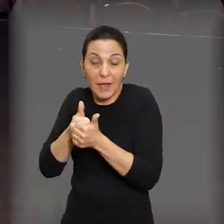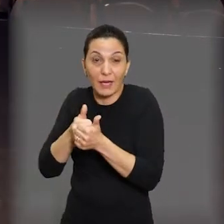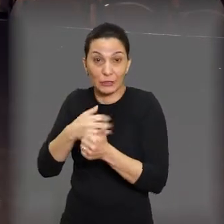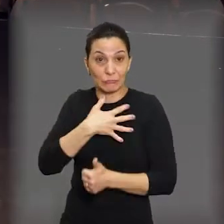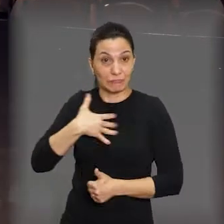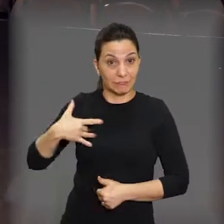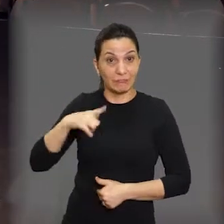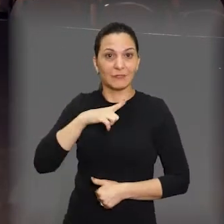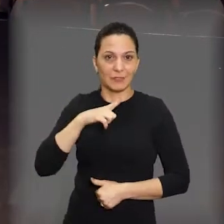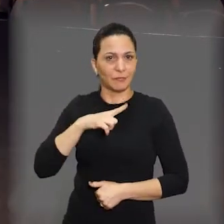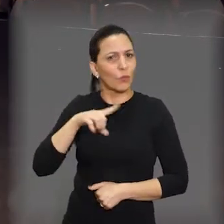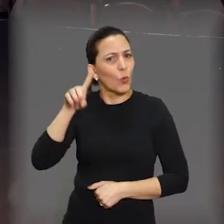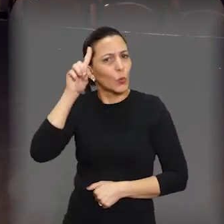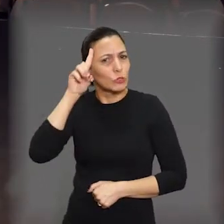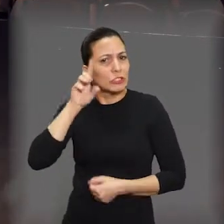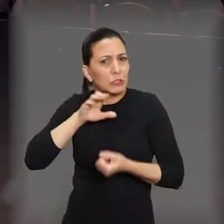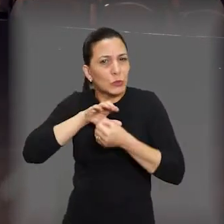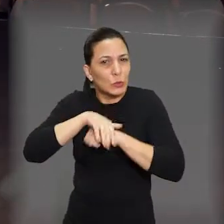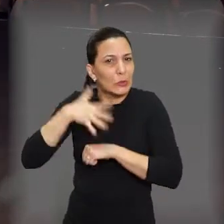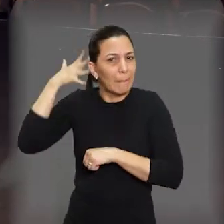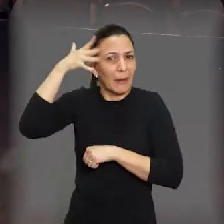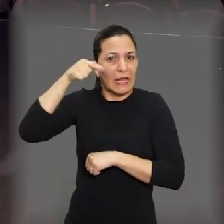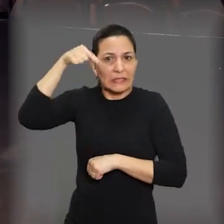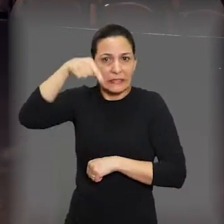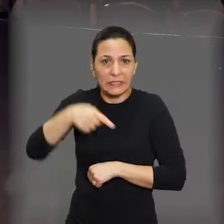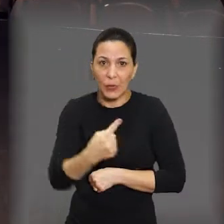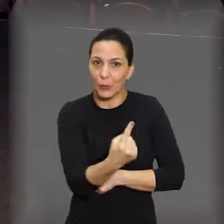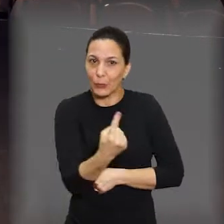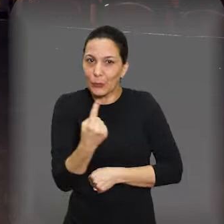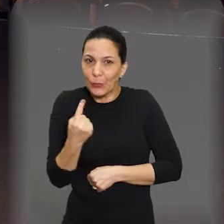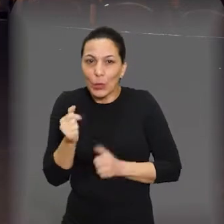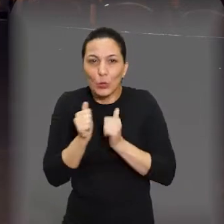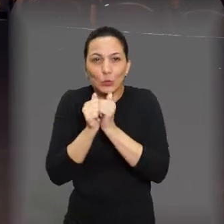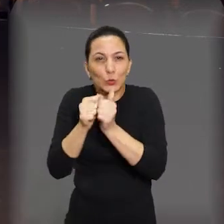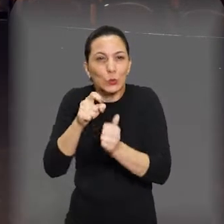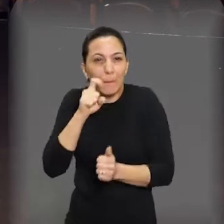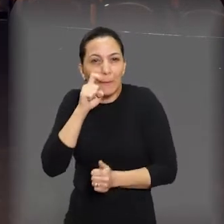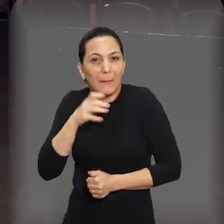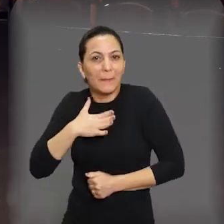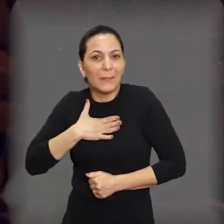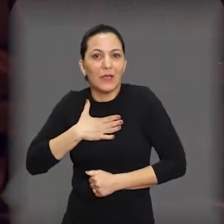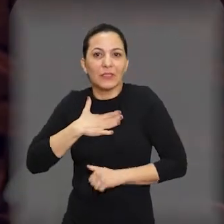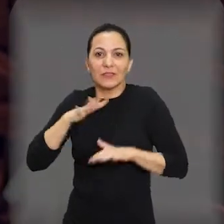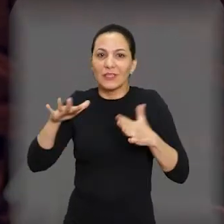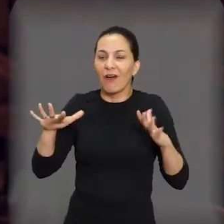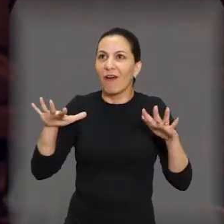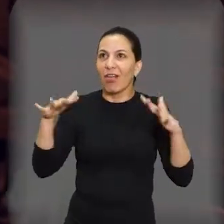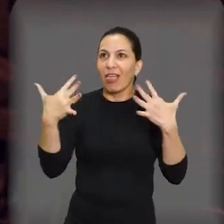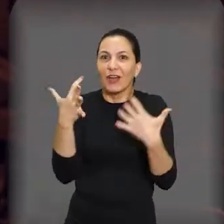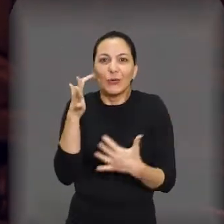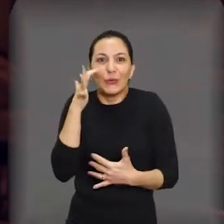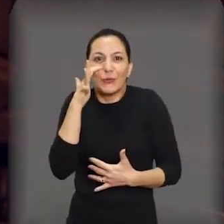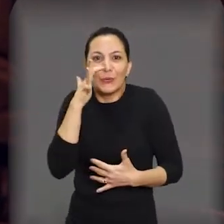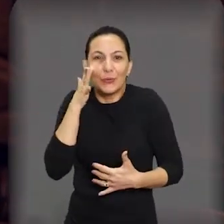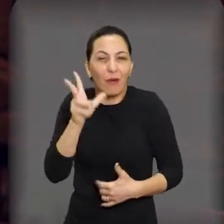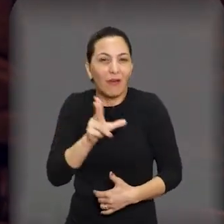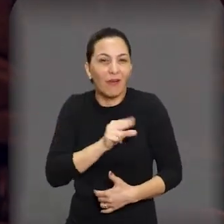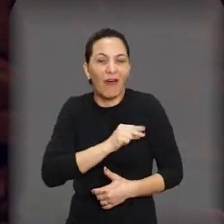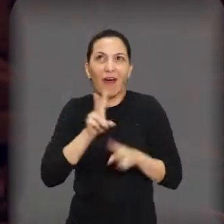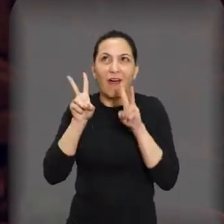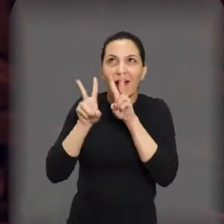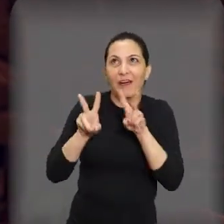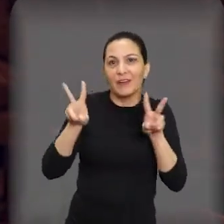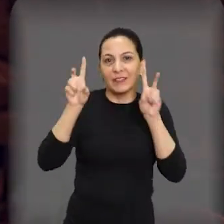com meu pai aqui, nem lembro o que era, à noite. Eu entrei e falei, nossa, olha, um teatro. E minha família sempre teve um histórico